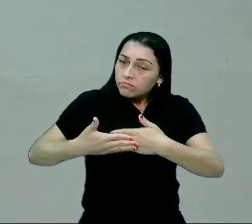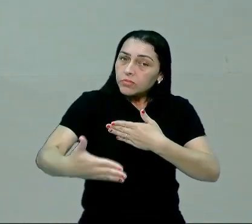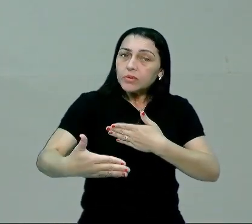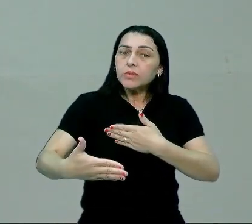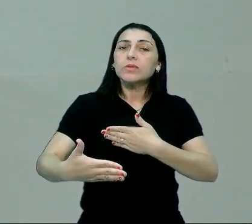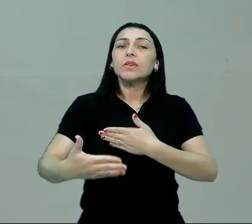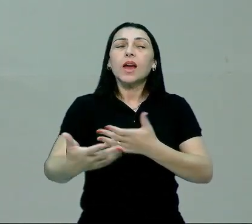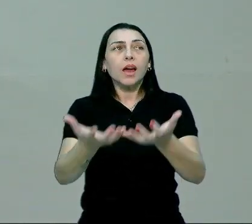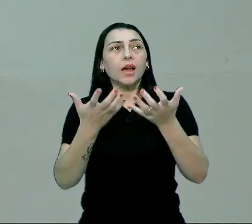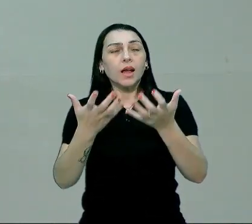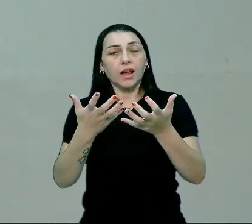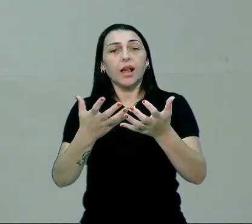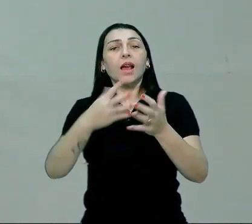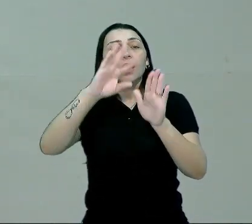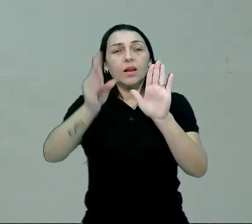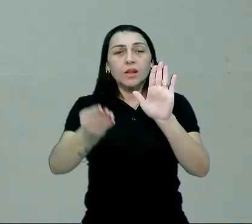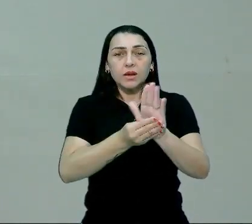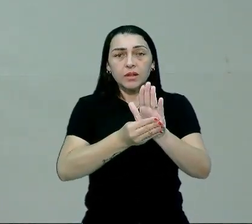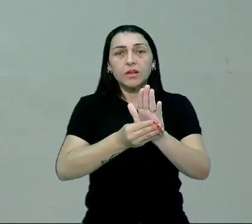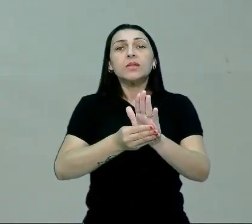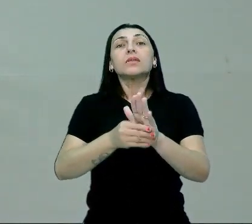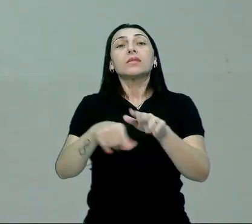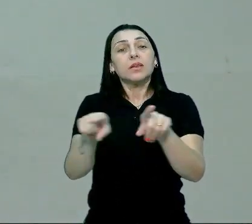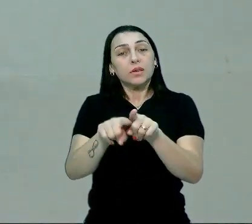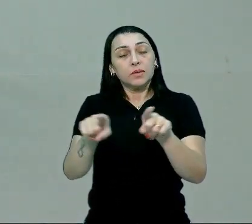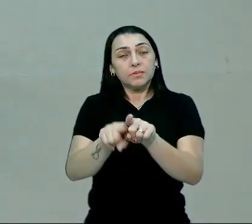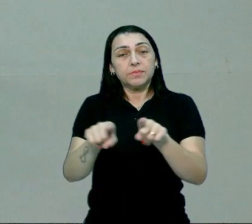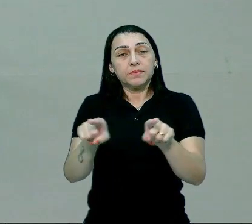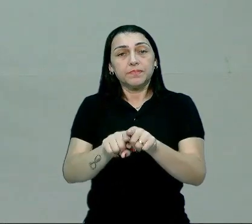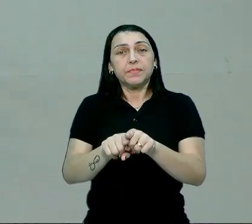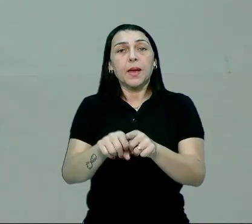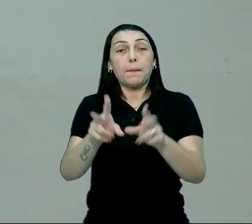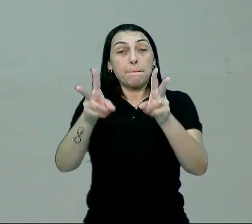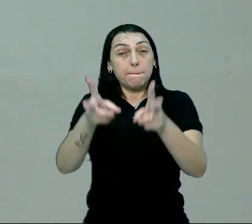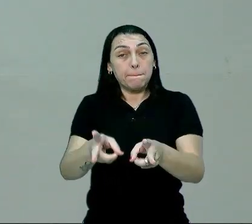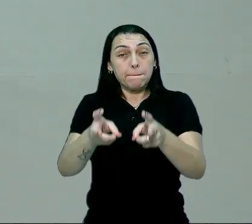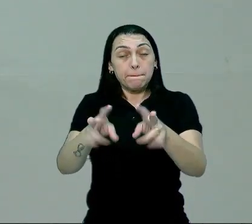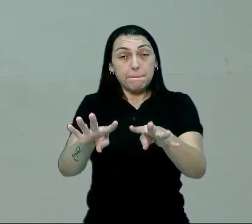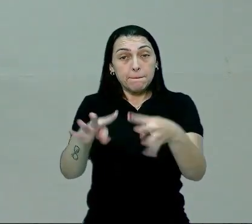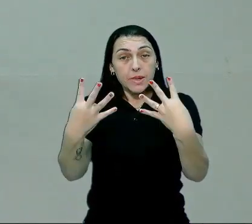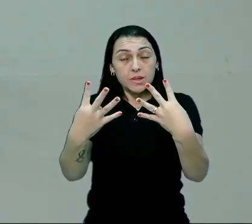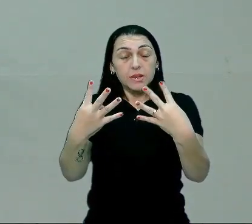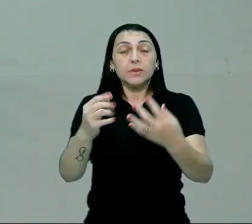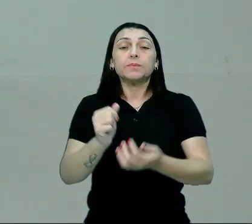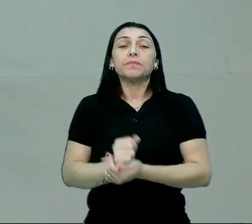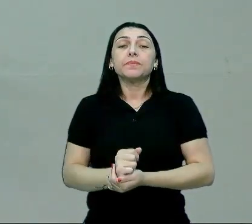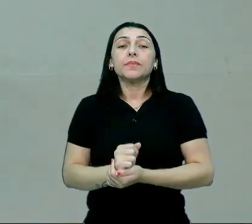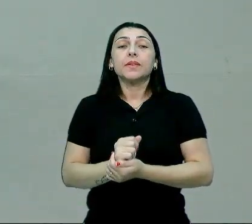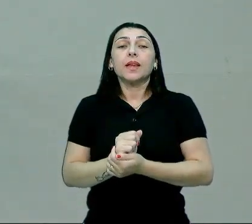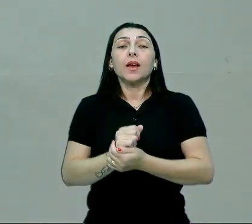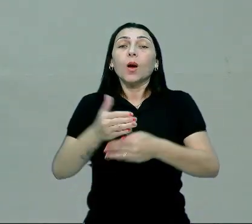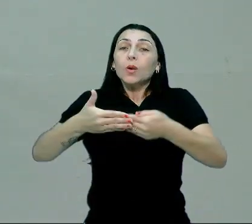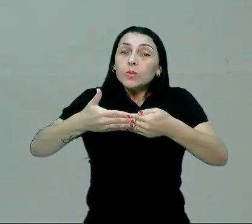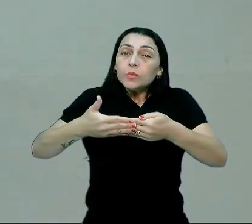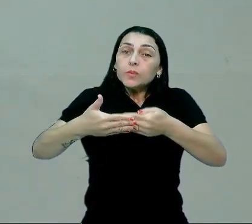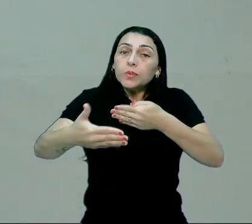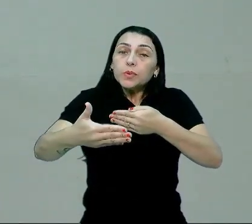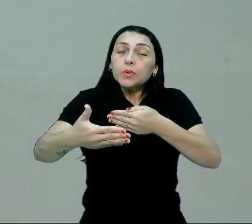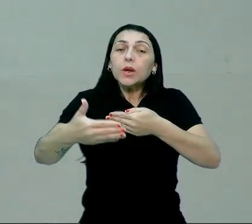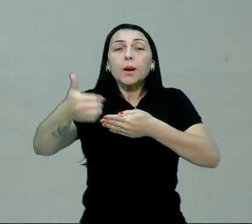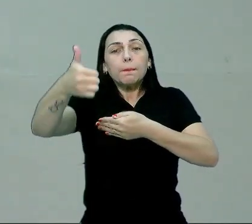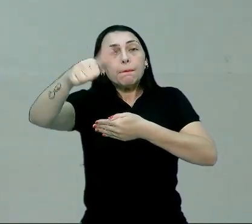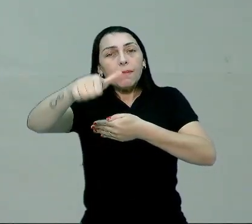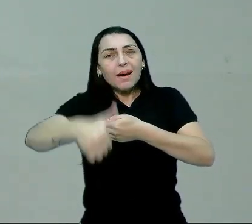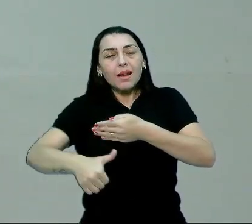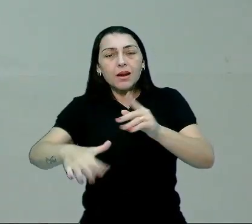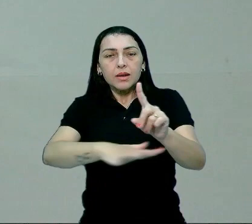avançar. Aliás, quero ainda acrescentar um comentário a respeito disso. Então prestem bem atenção. O ponto de partida para